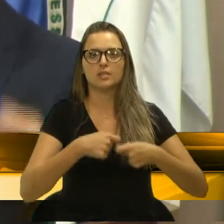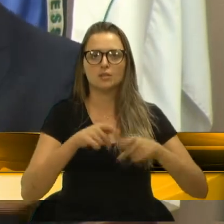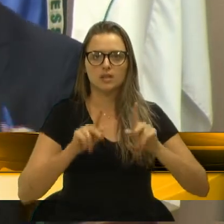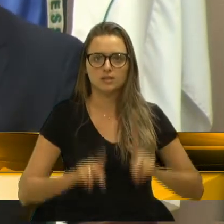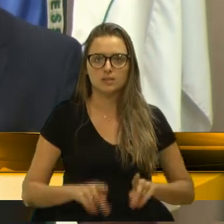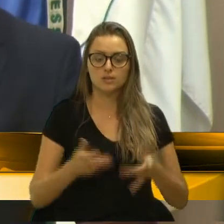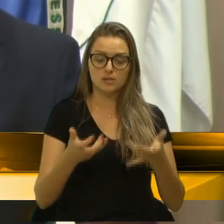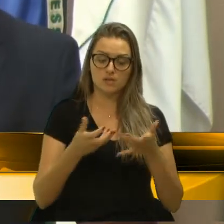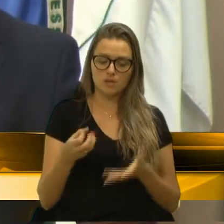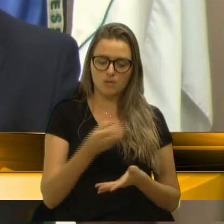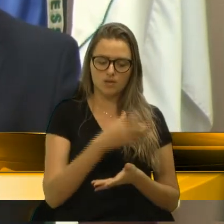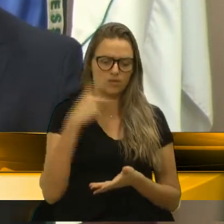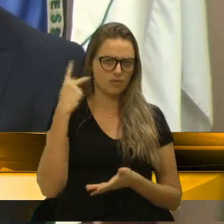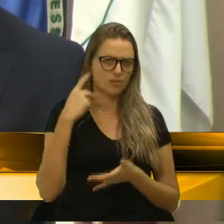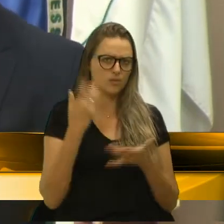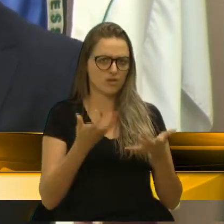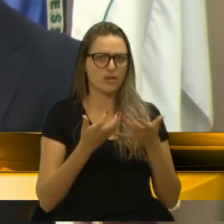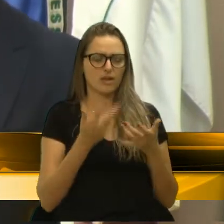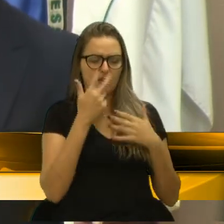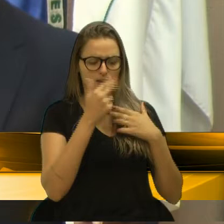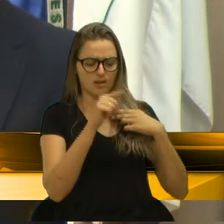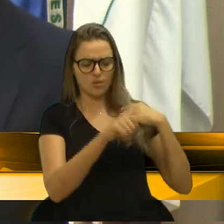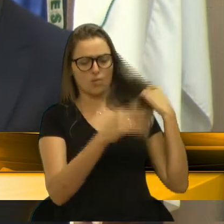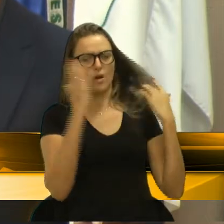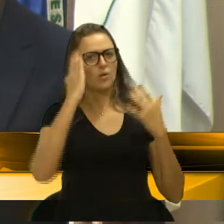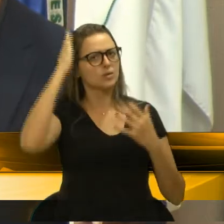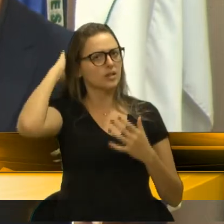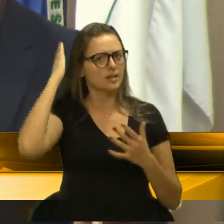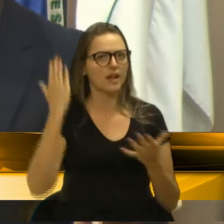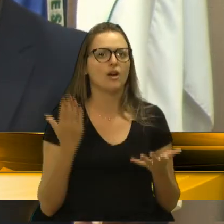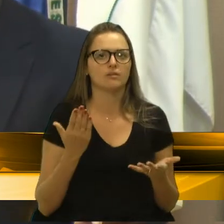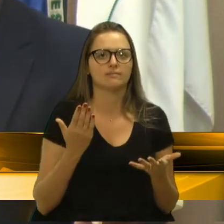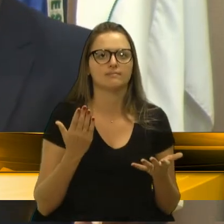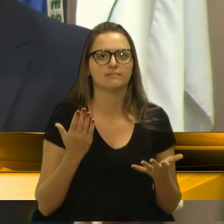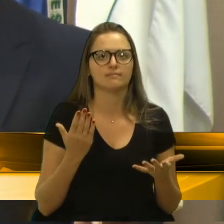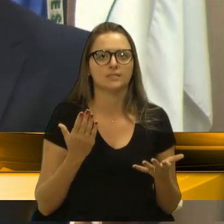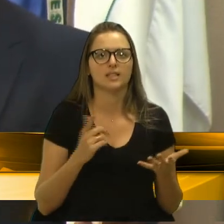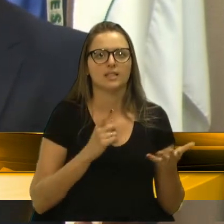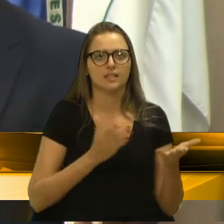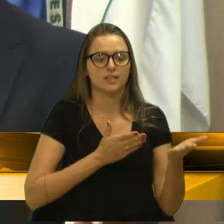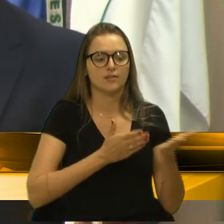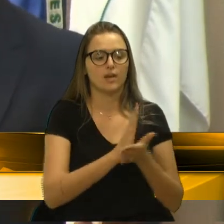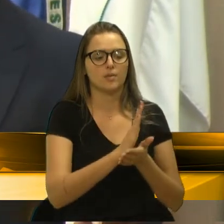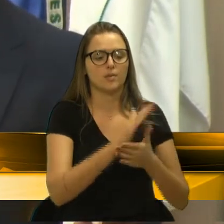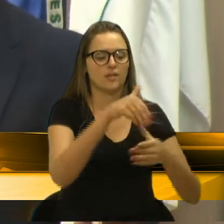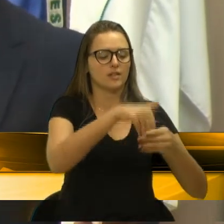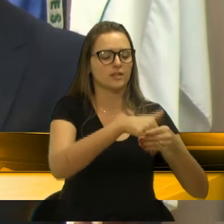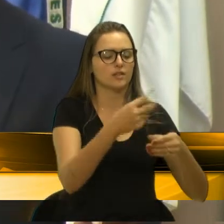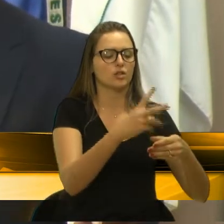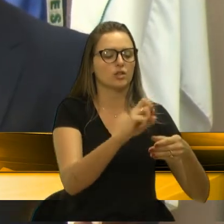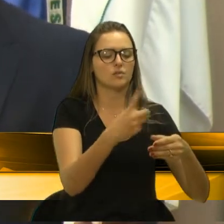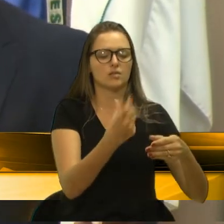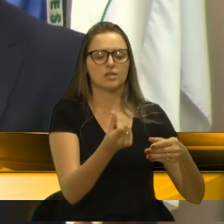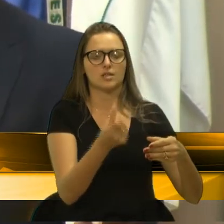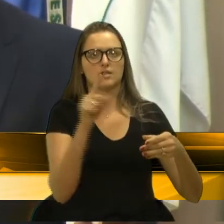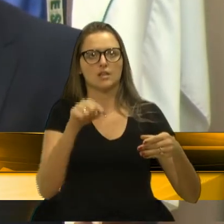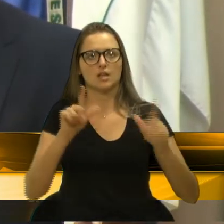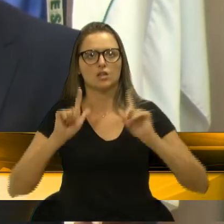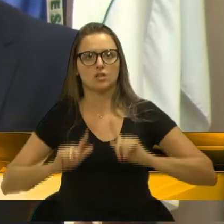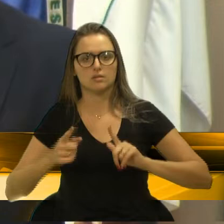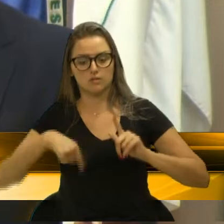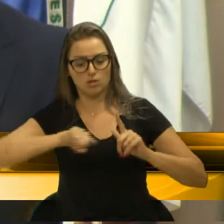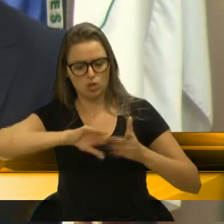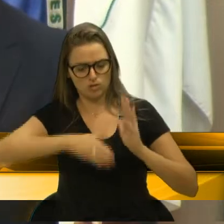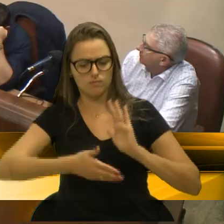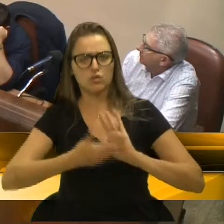nova política querem? Esse tipo de gestor que foi aprovado pelas urnas em 2016, e é esse tipo de gestor que a gente tirou aqui,